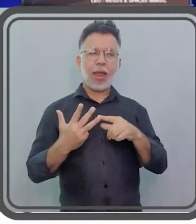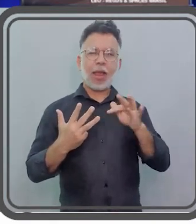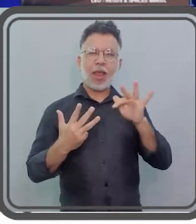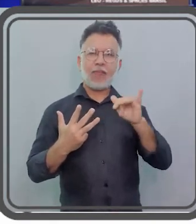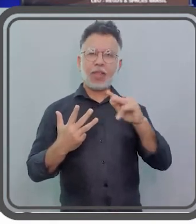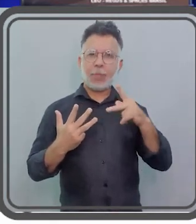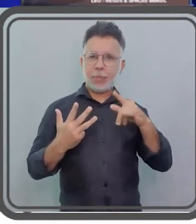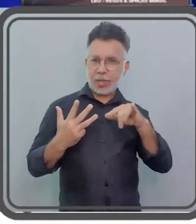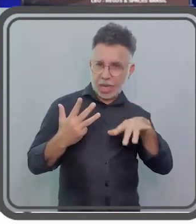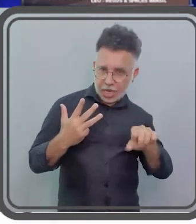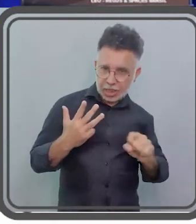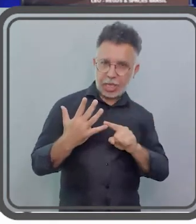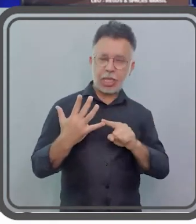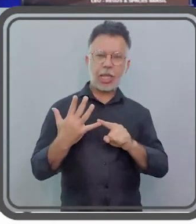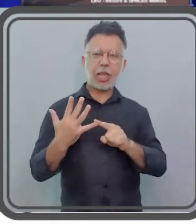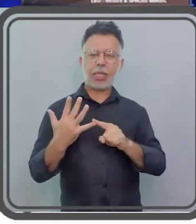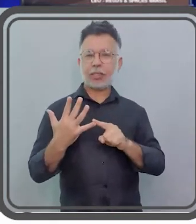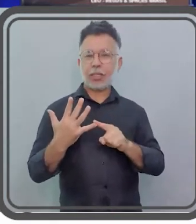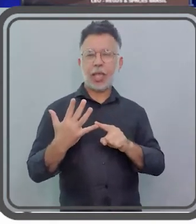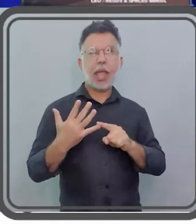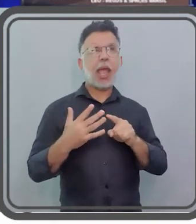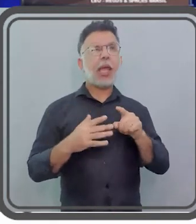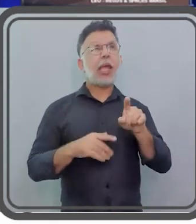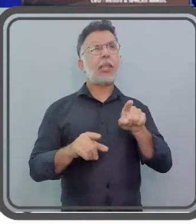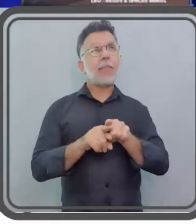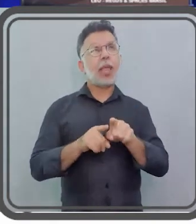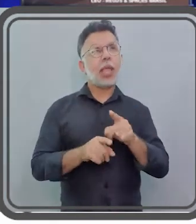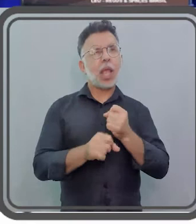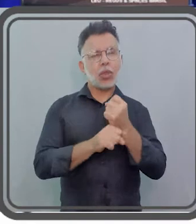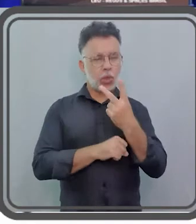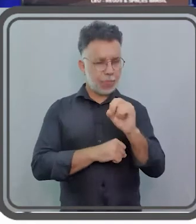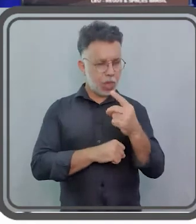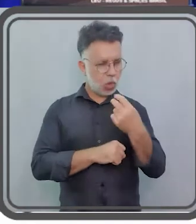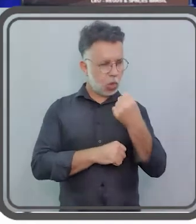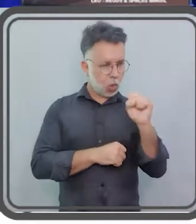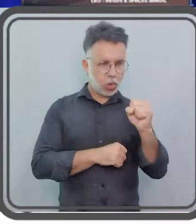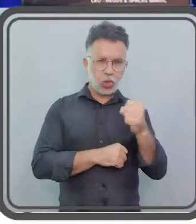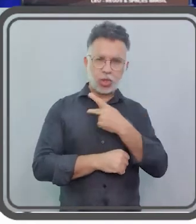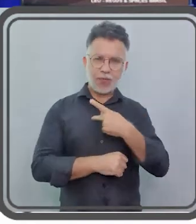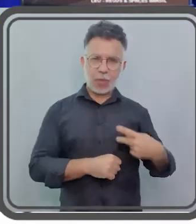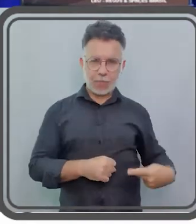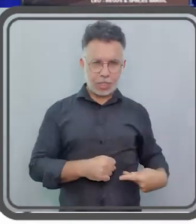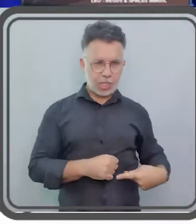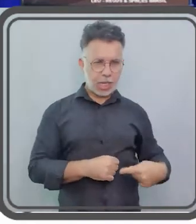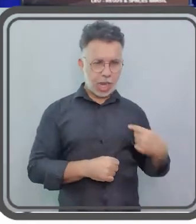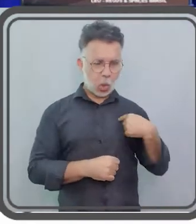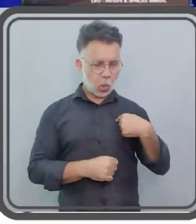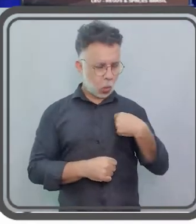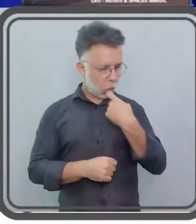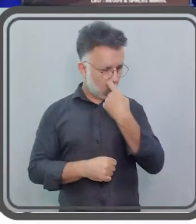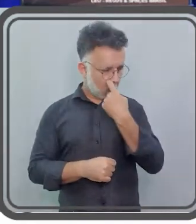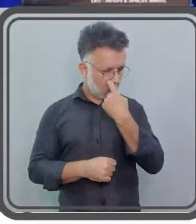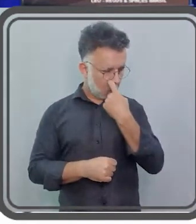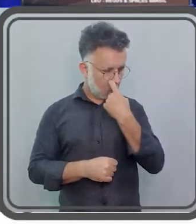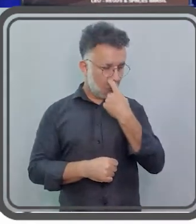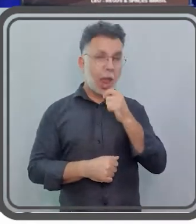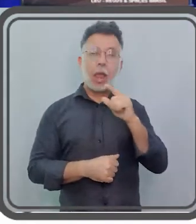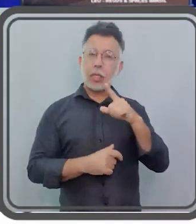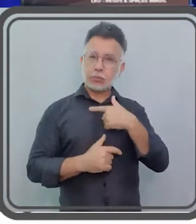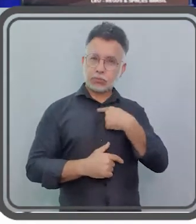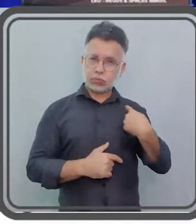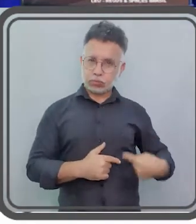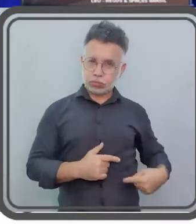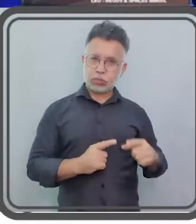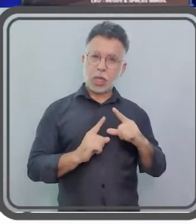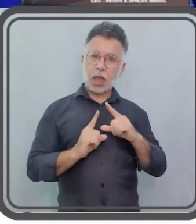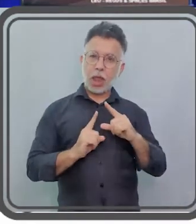Ásia. E em 2008, estava como presidente do continente asiático, com o Taiko, e